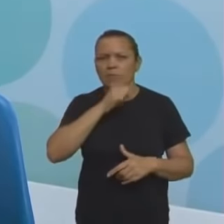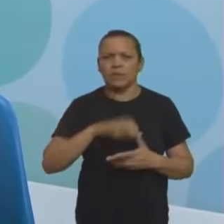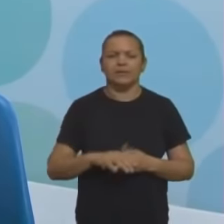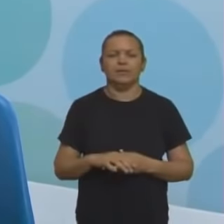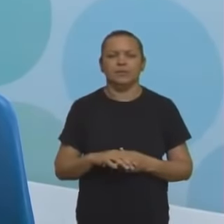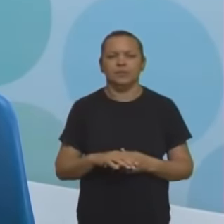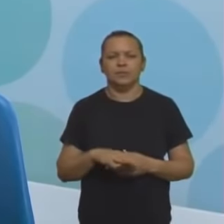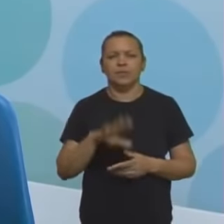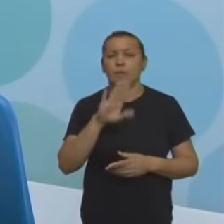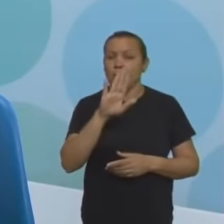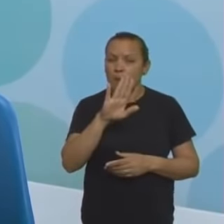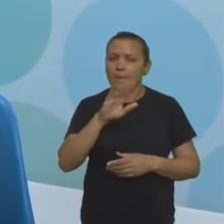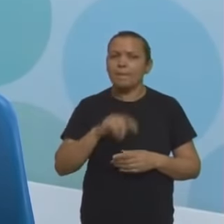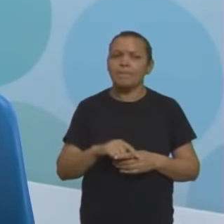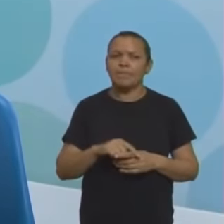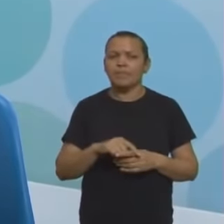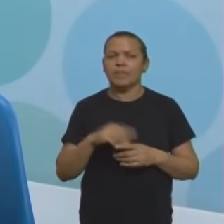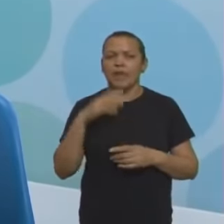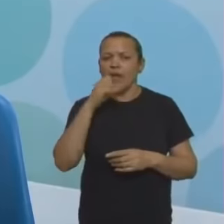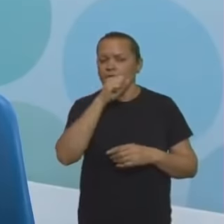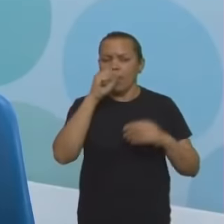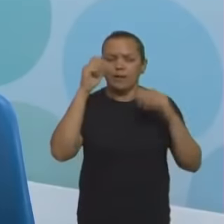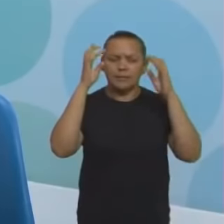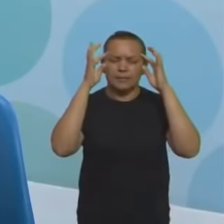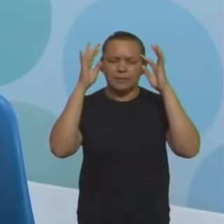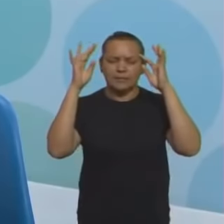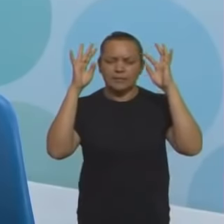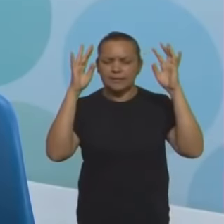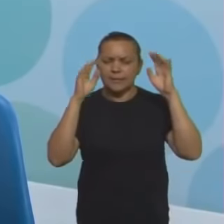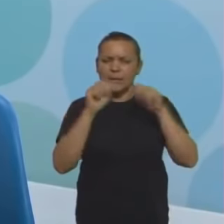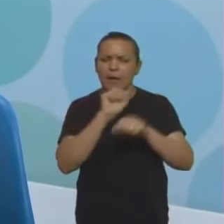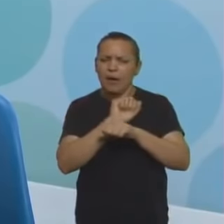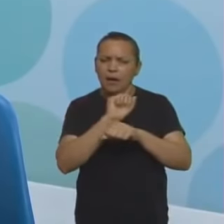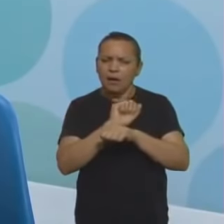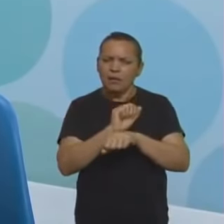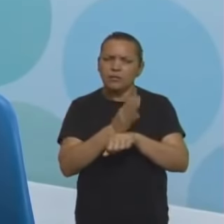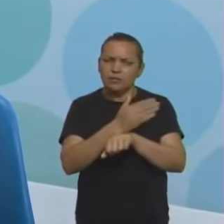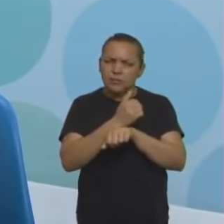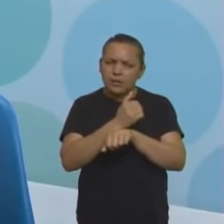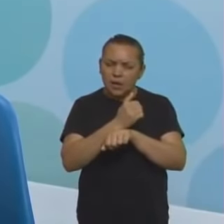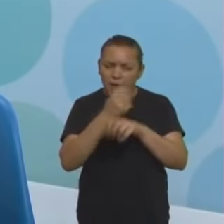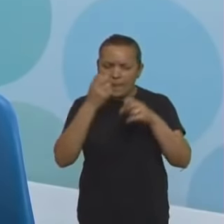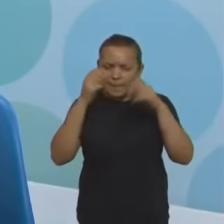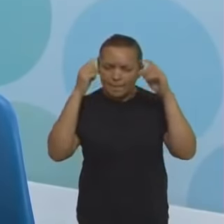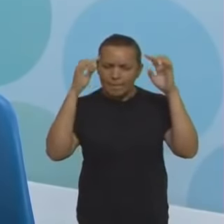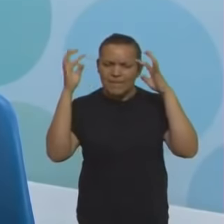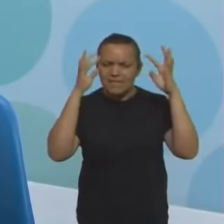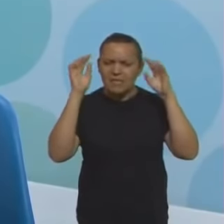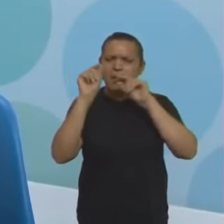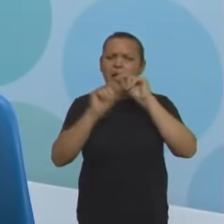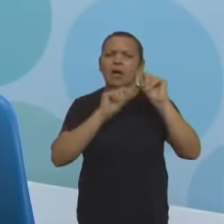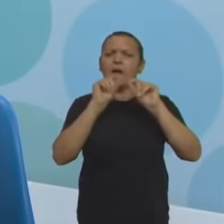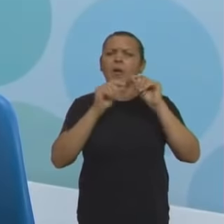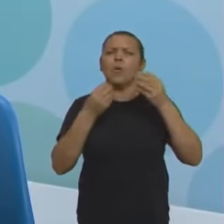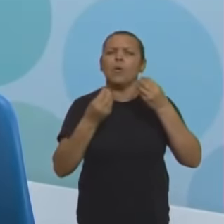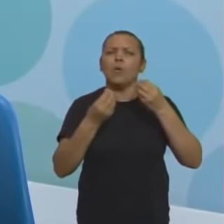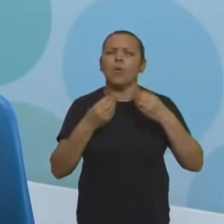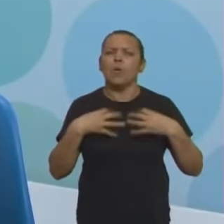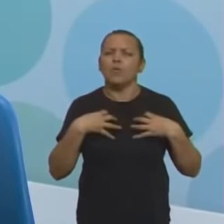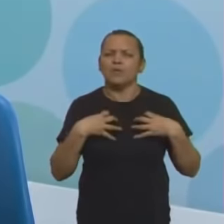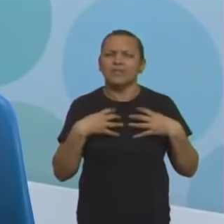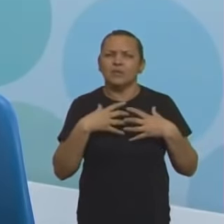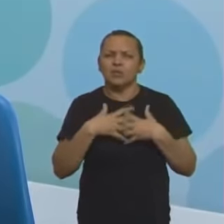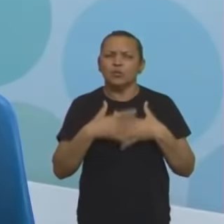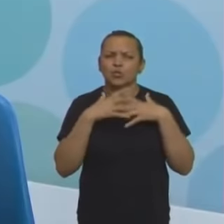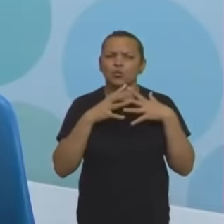Enquanto isso, a parte mais racional do cérebro, o córtex, estava se sentindo